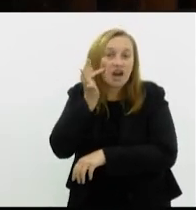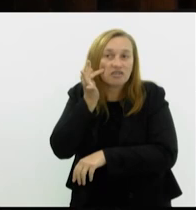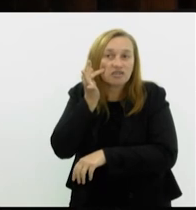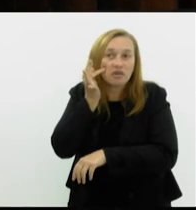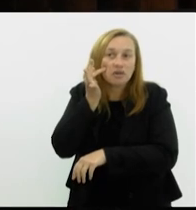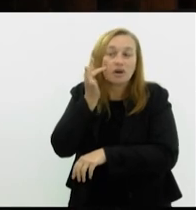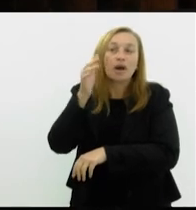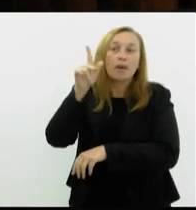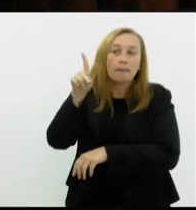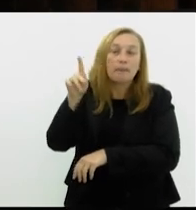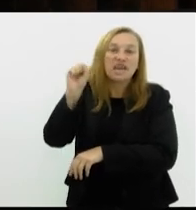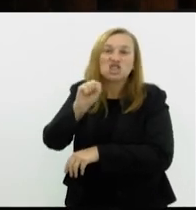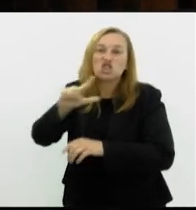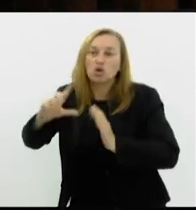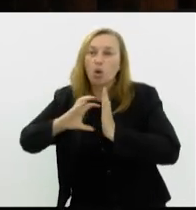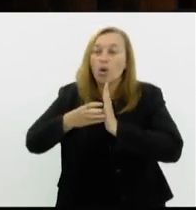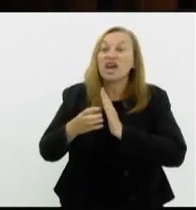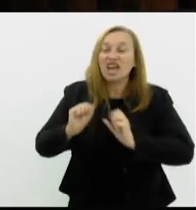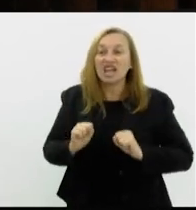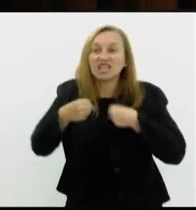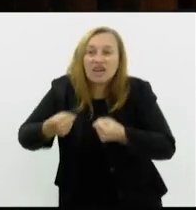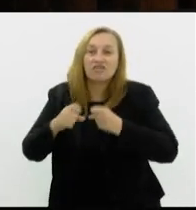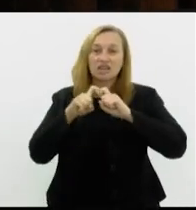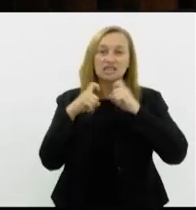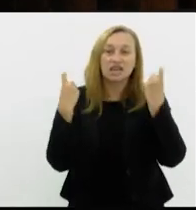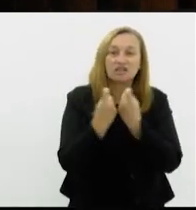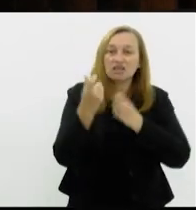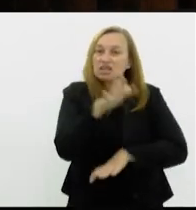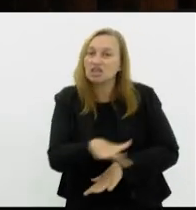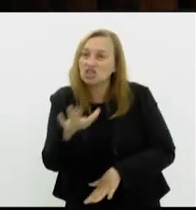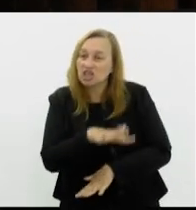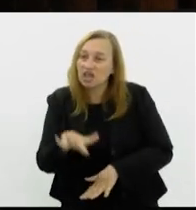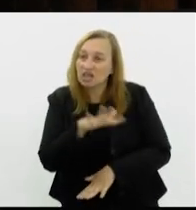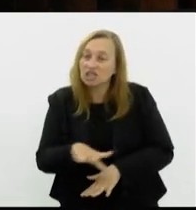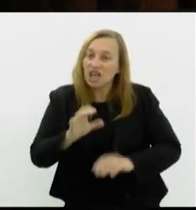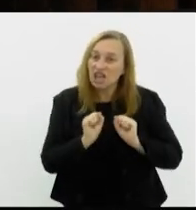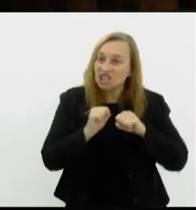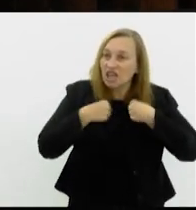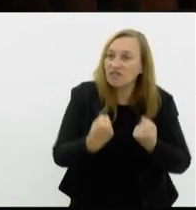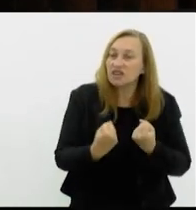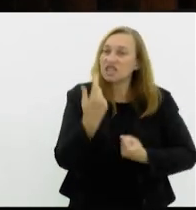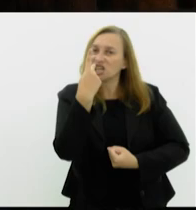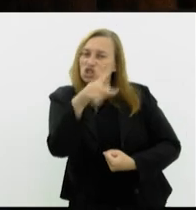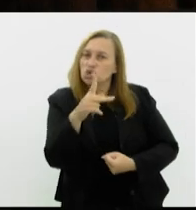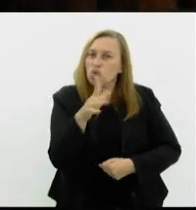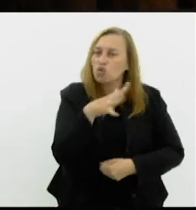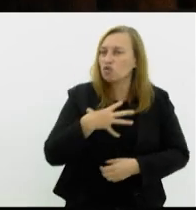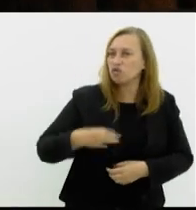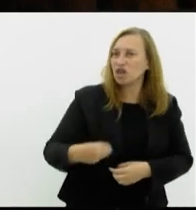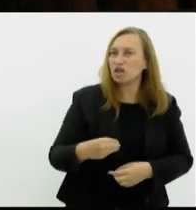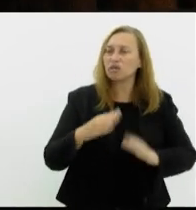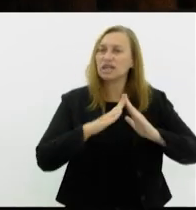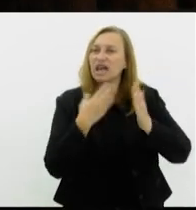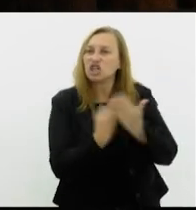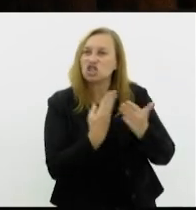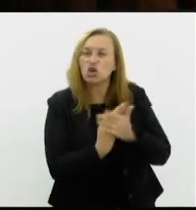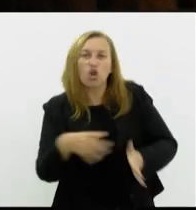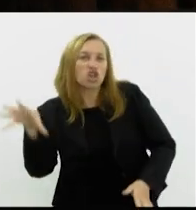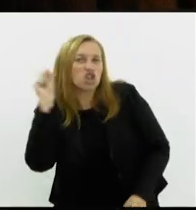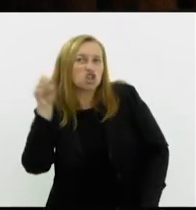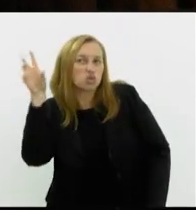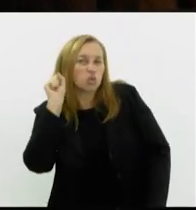do PSOL, ele defende a sexualização das crianças, ele defende que a sua criança na sala de aula ouça esse tipo